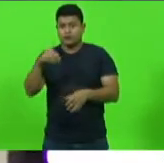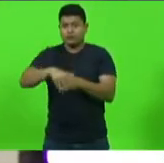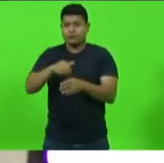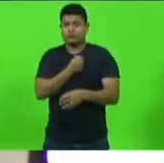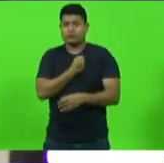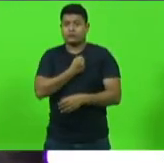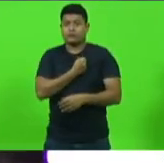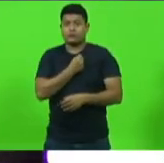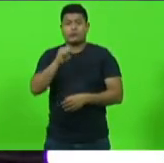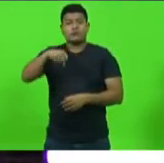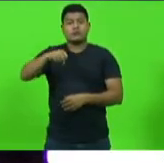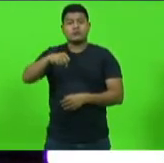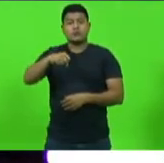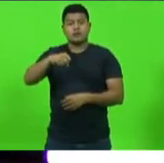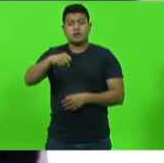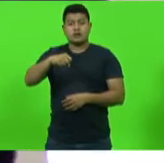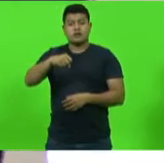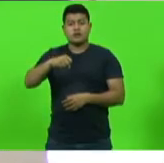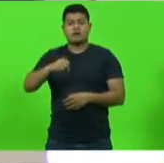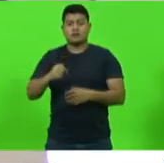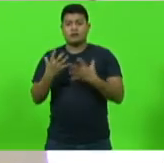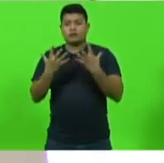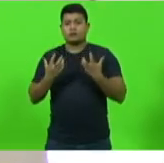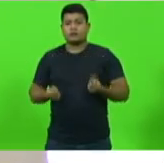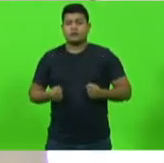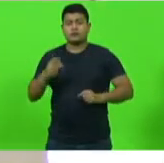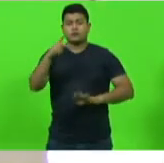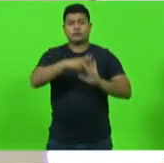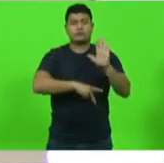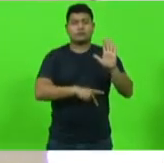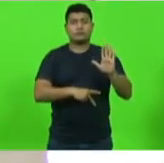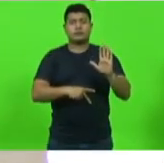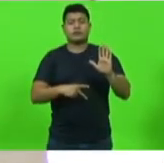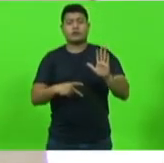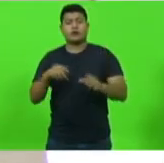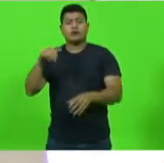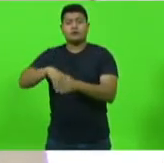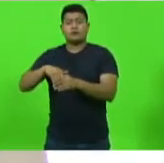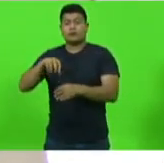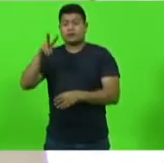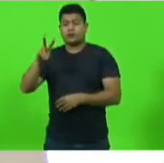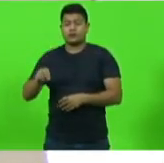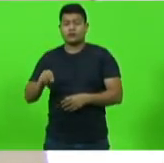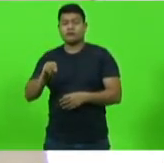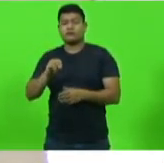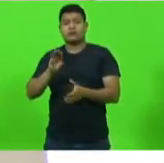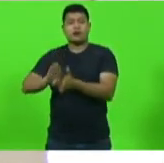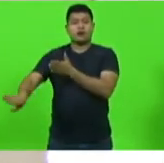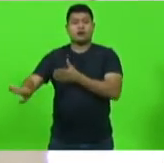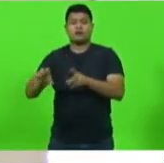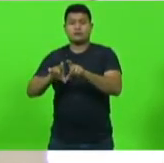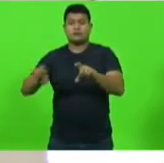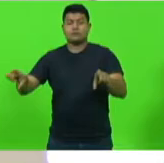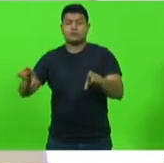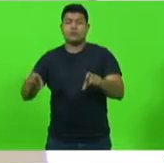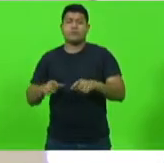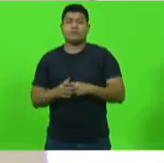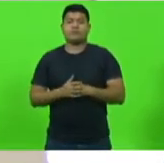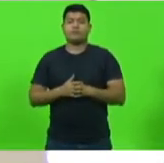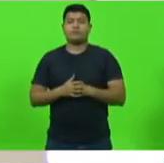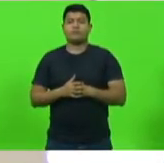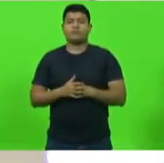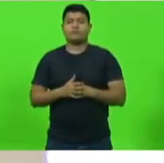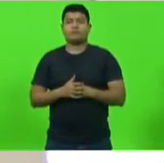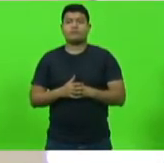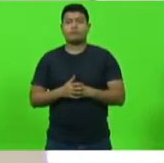do parágrafo, conforme o projeto do governo do Estado. Quem vota não, rejeita o parágrafo. Então, só para... Senhor presidente.